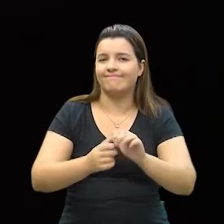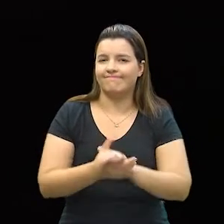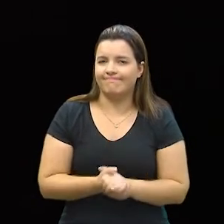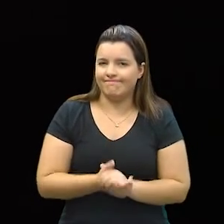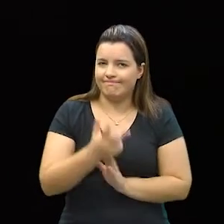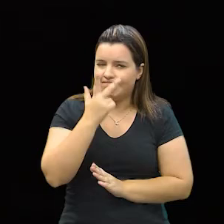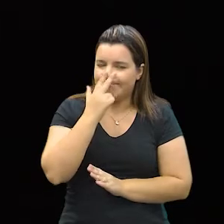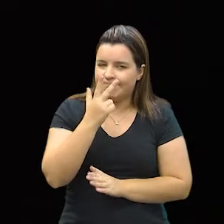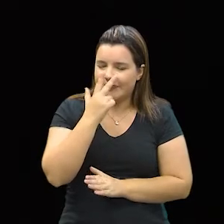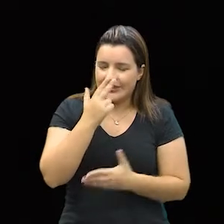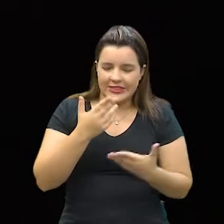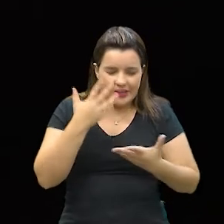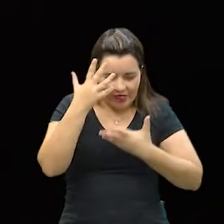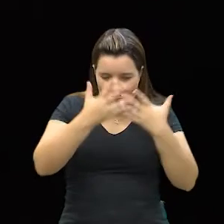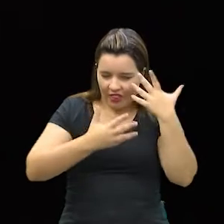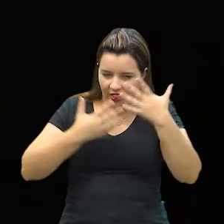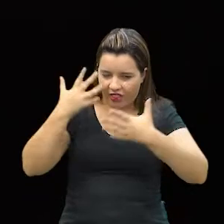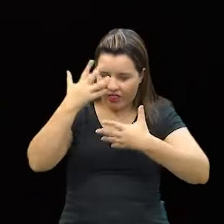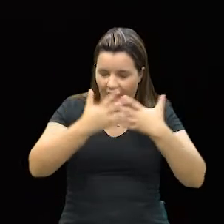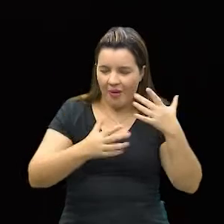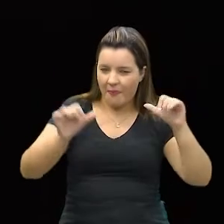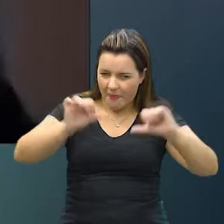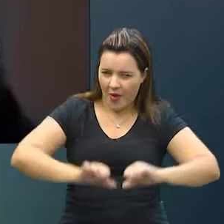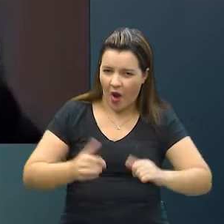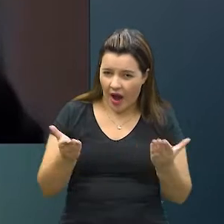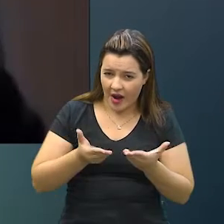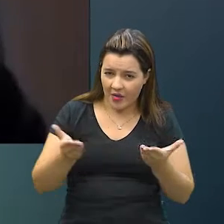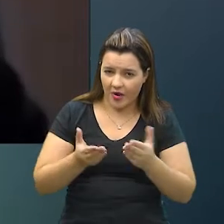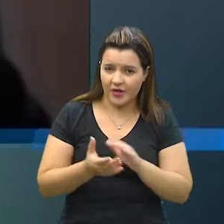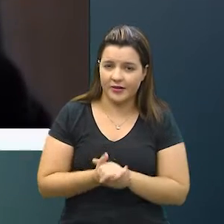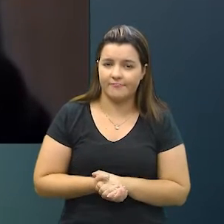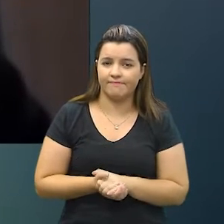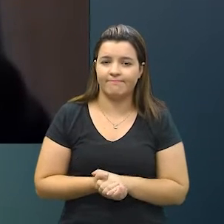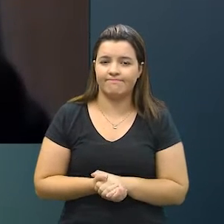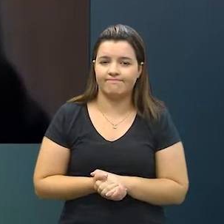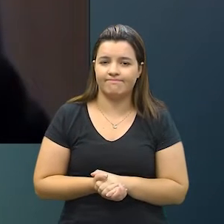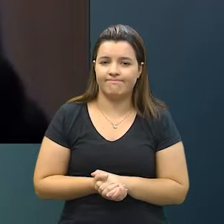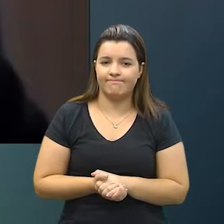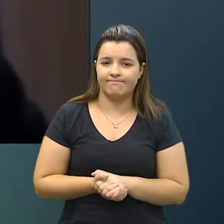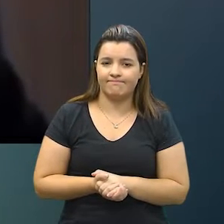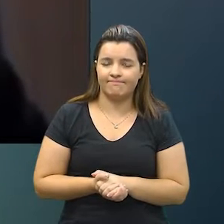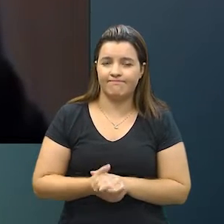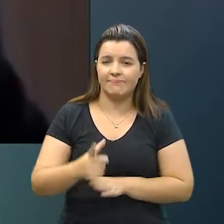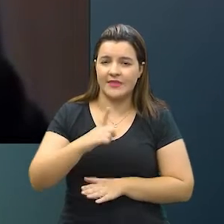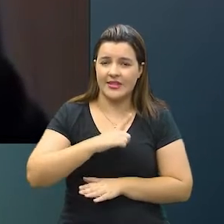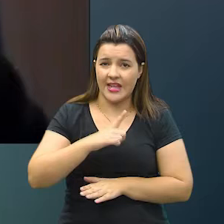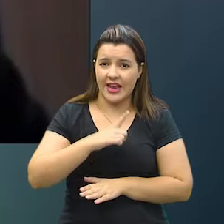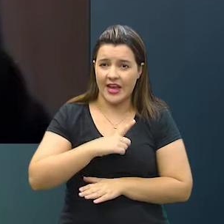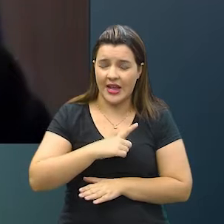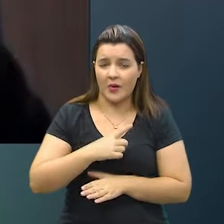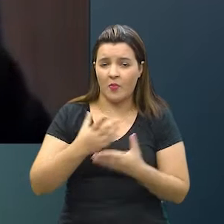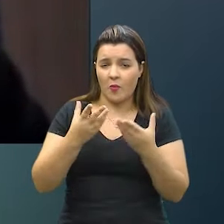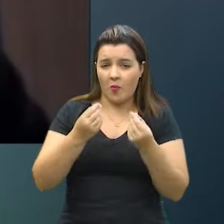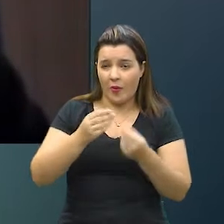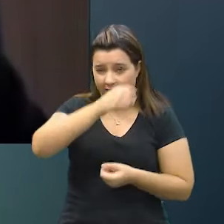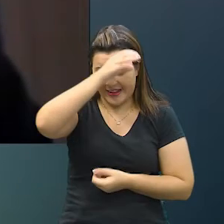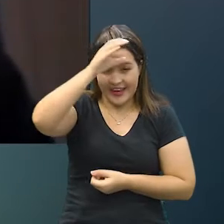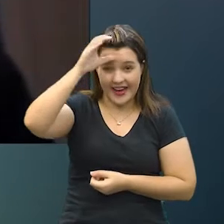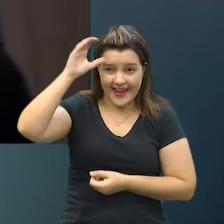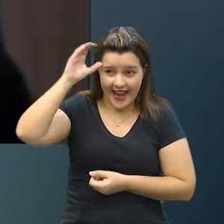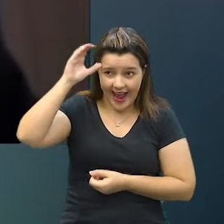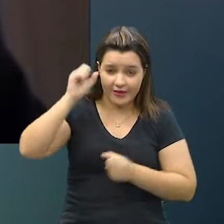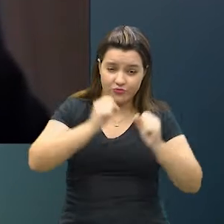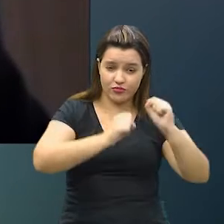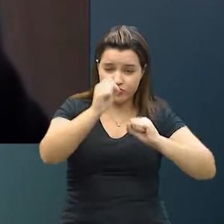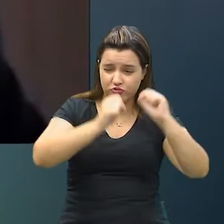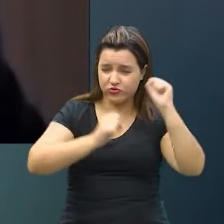perderam mais neste momento ou não? A gente tem vários indústrias no nosso portfólio de